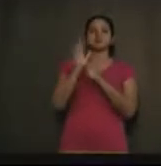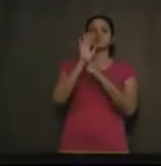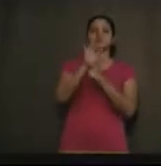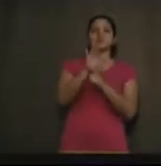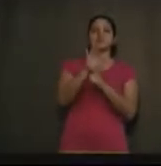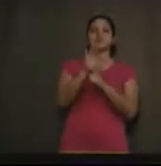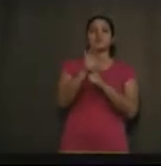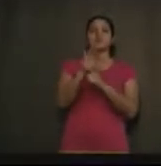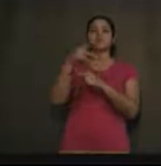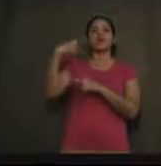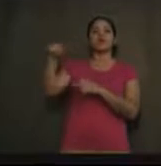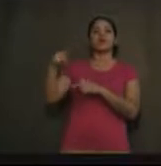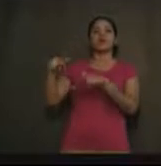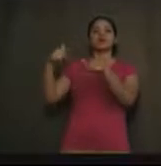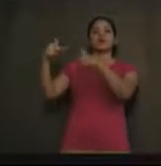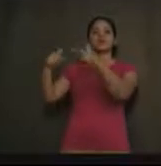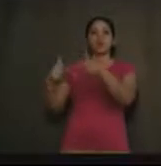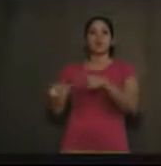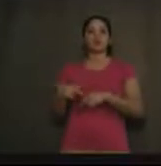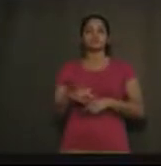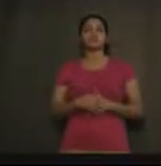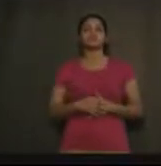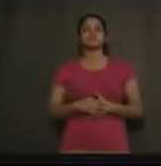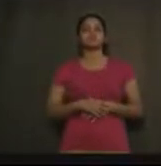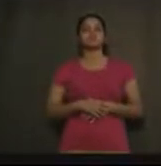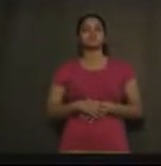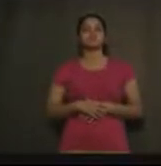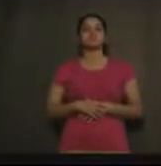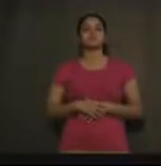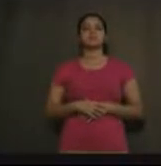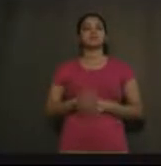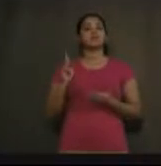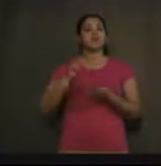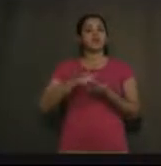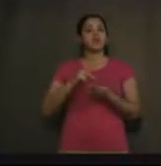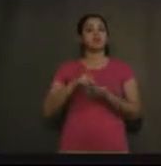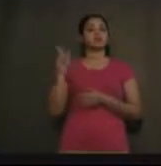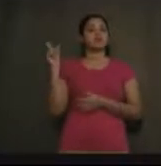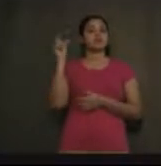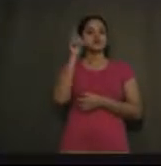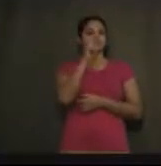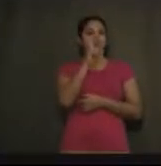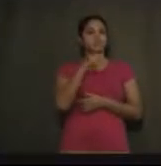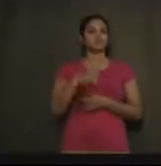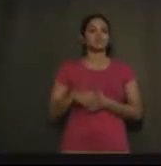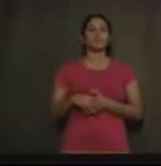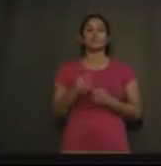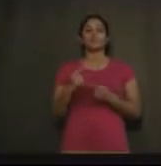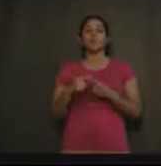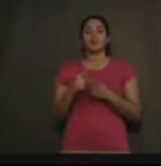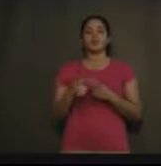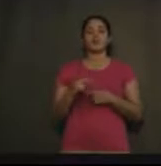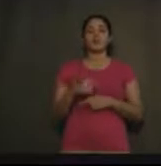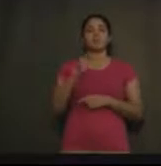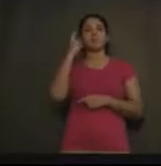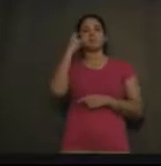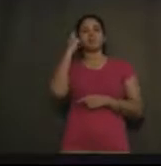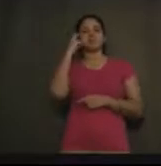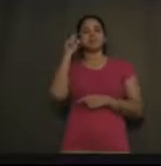o trabalho de Henri Poincaré. Foi um desafio absolutamente extraordinário. Se eu soubesse o trabalho que eu ia